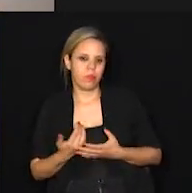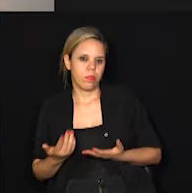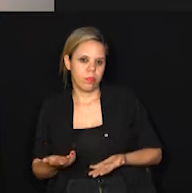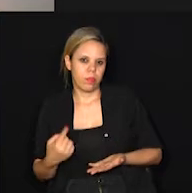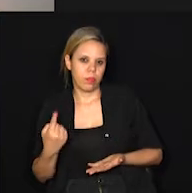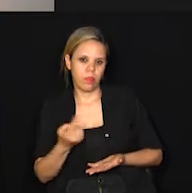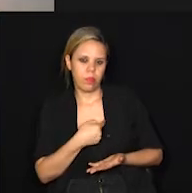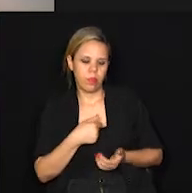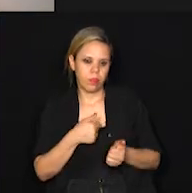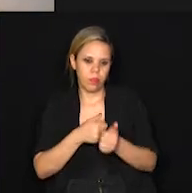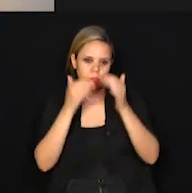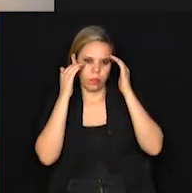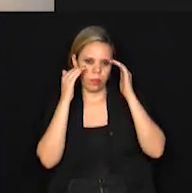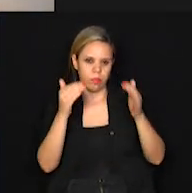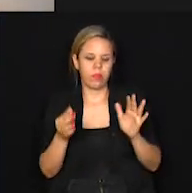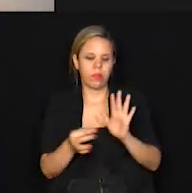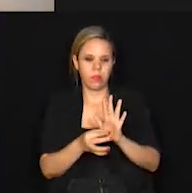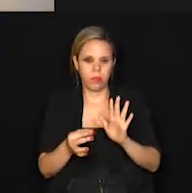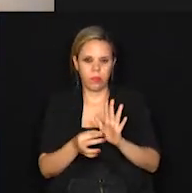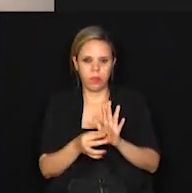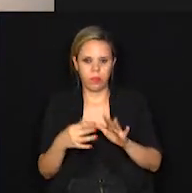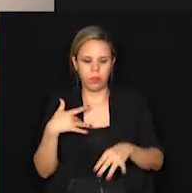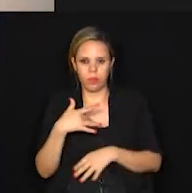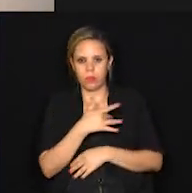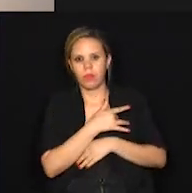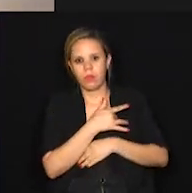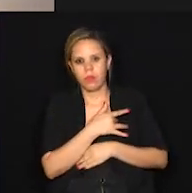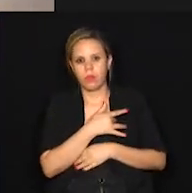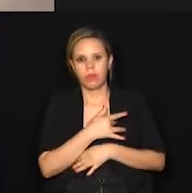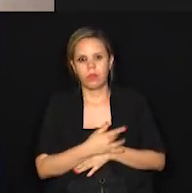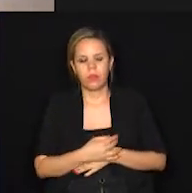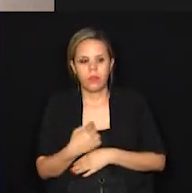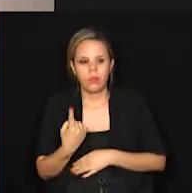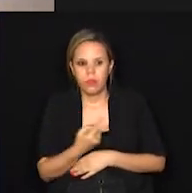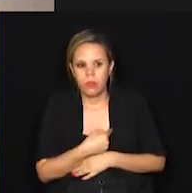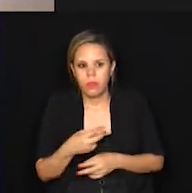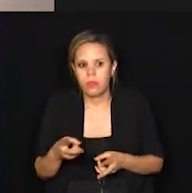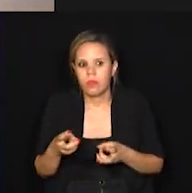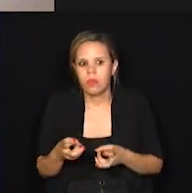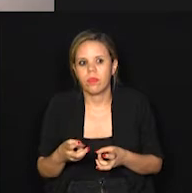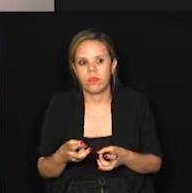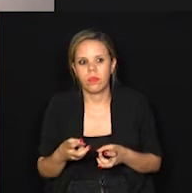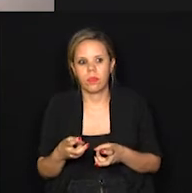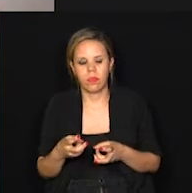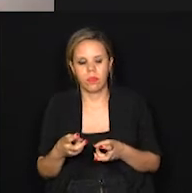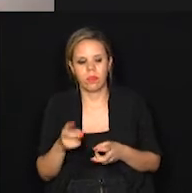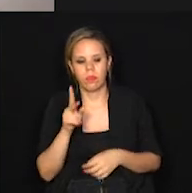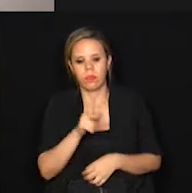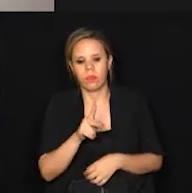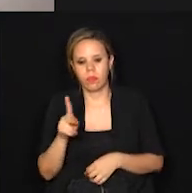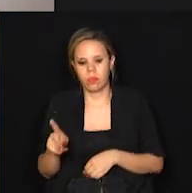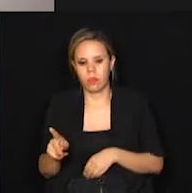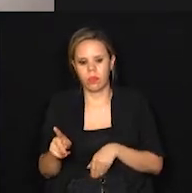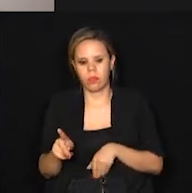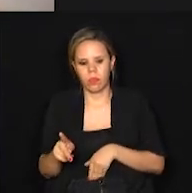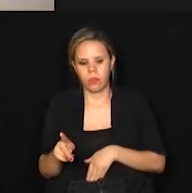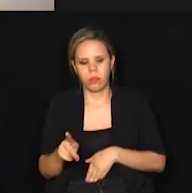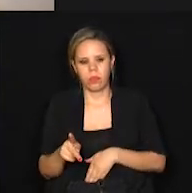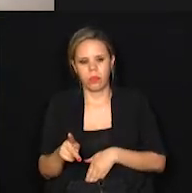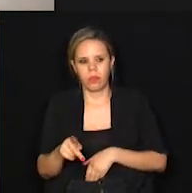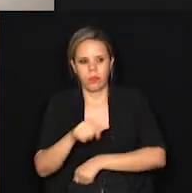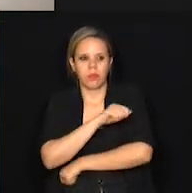nós seguimos, sob o ponto de vista da saúde, nós observamos que tanto para o professor quanto para